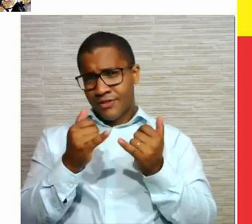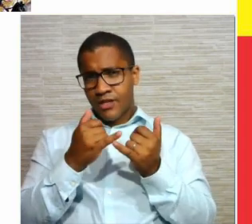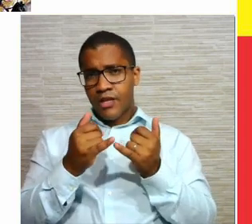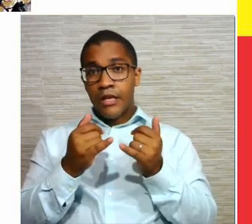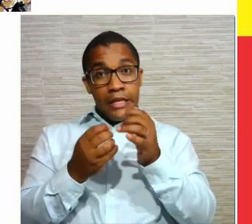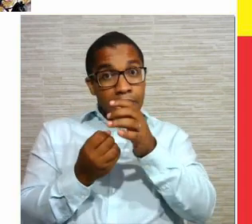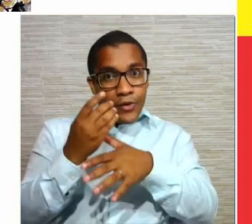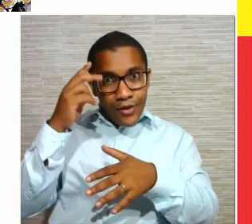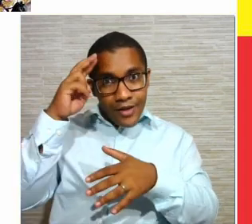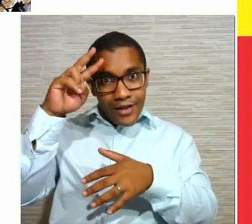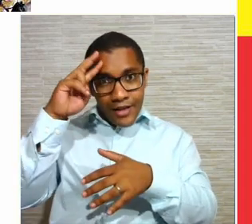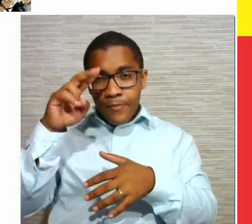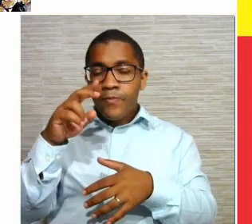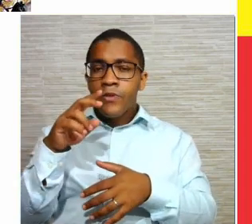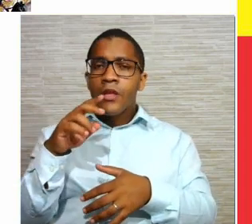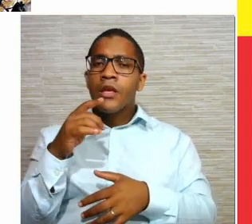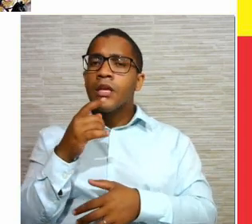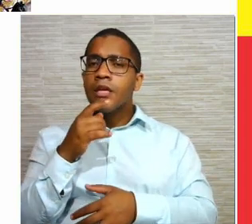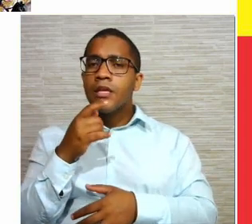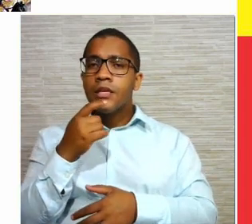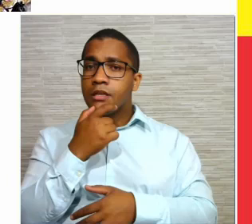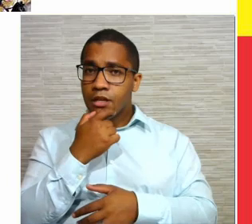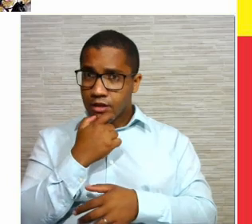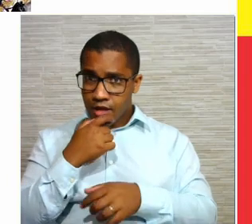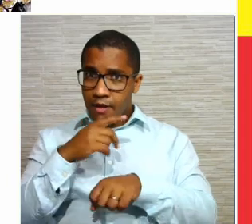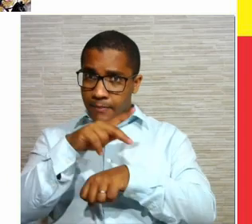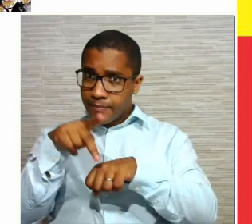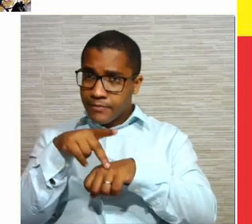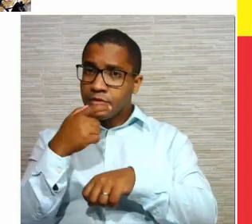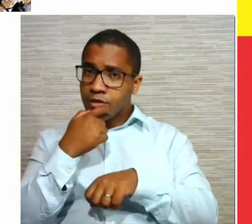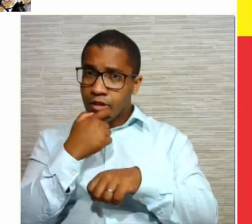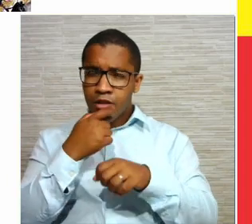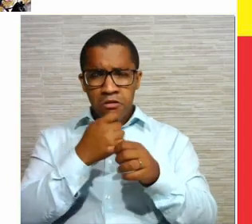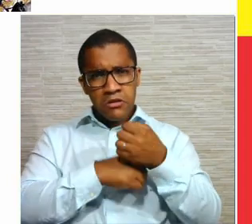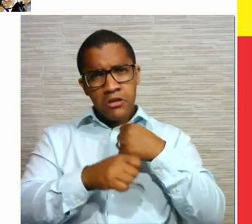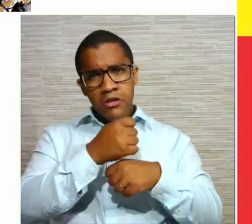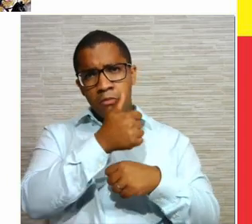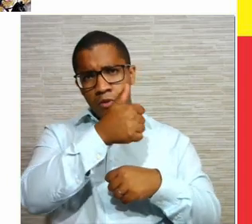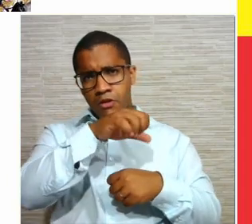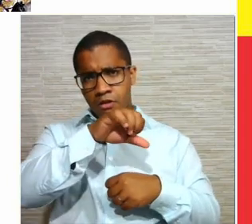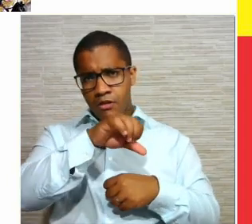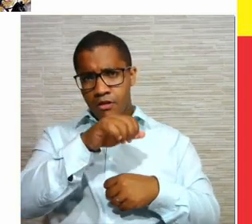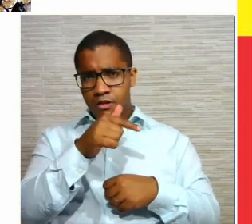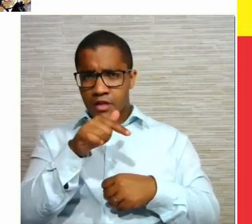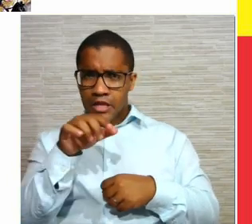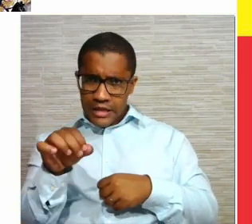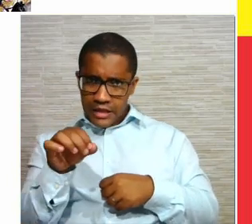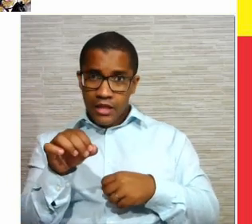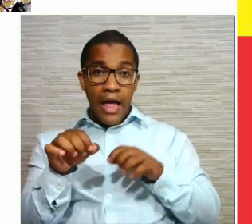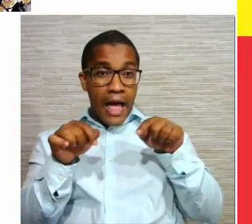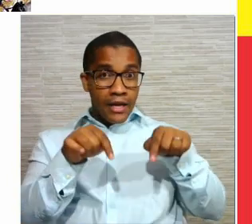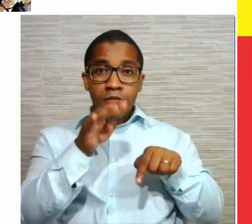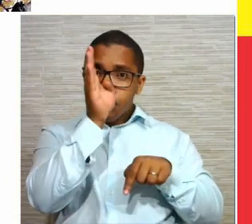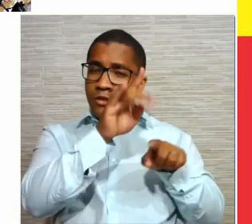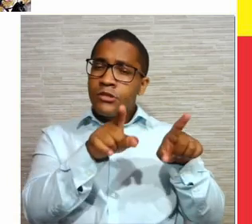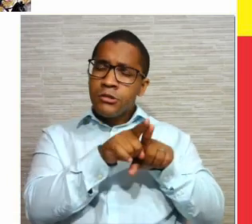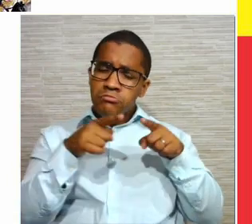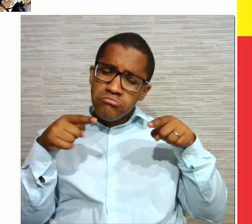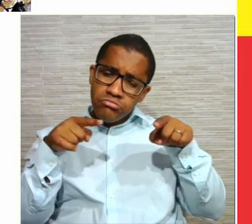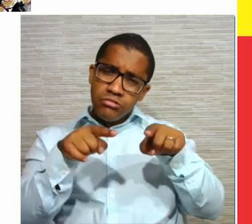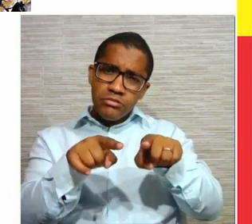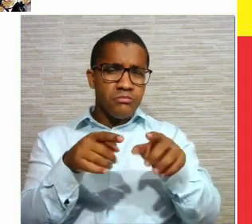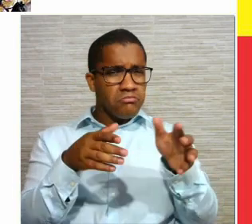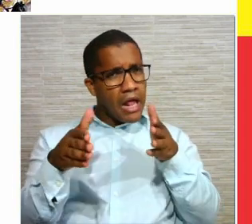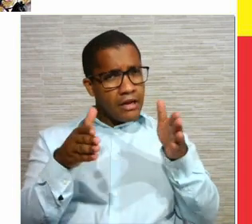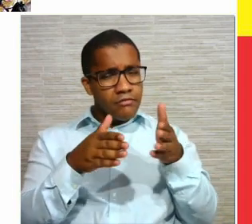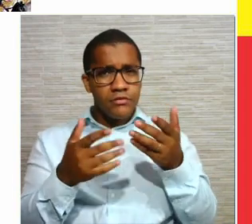surgiu na Inglaterra, né, na década de 70, né? E também apareceu aqui no Brasil mais ou menos nesse período, né? Então,